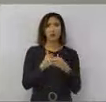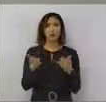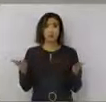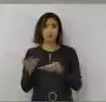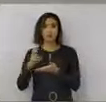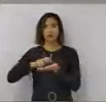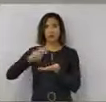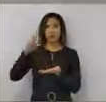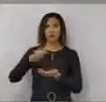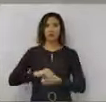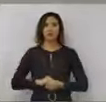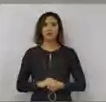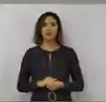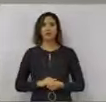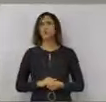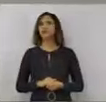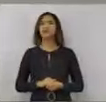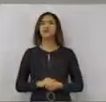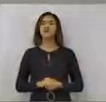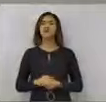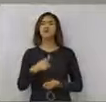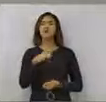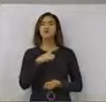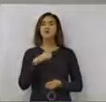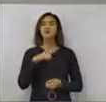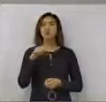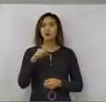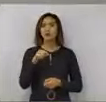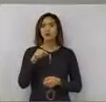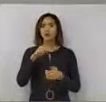manhã. E eu tenho aqui,